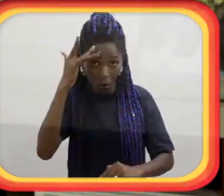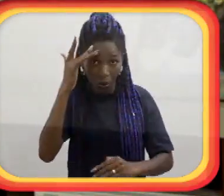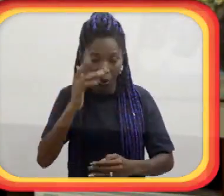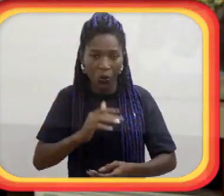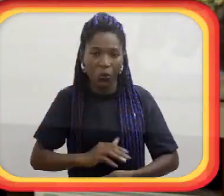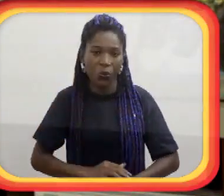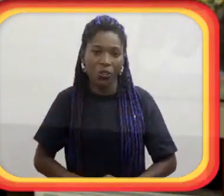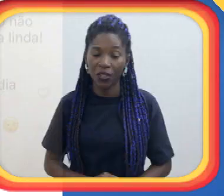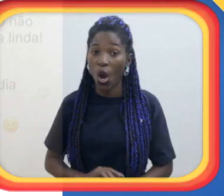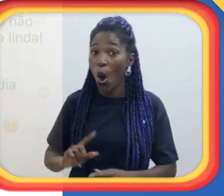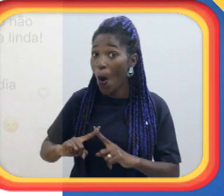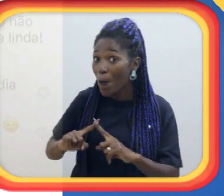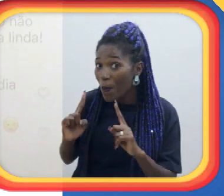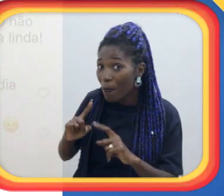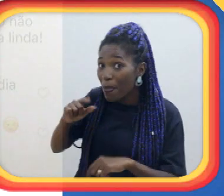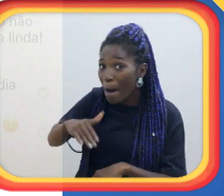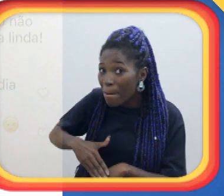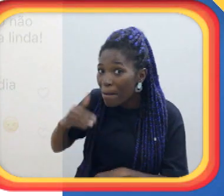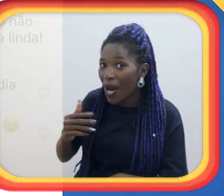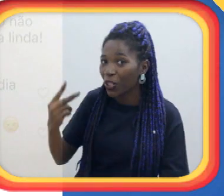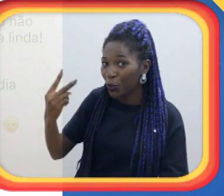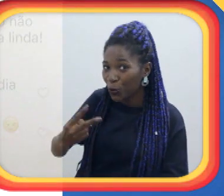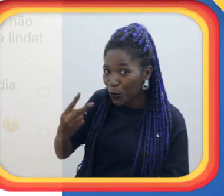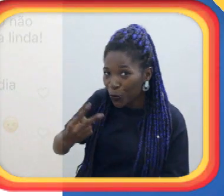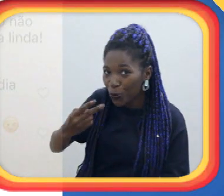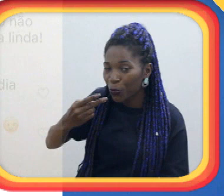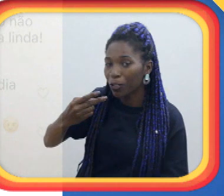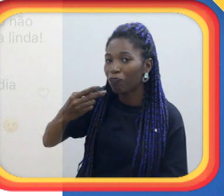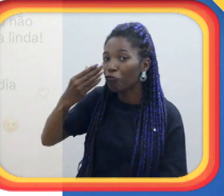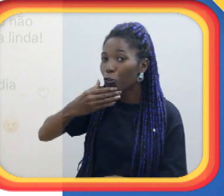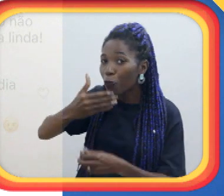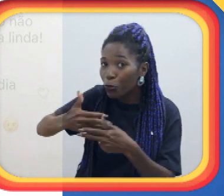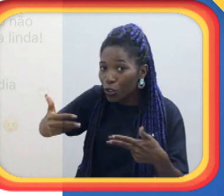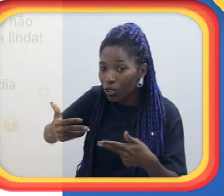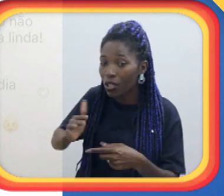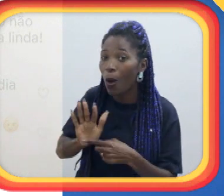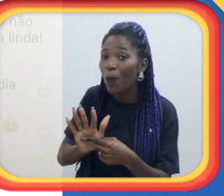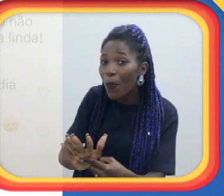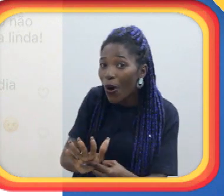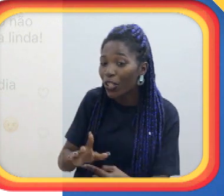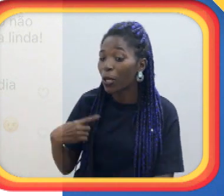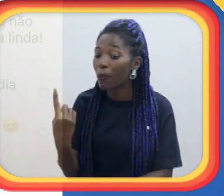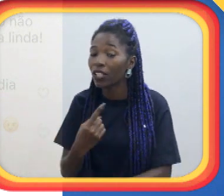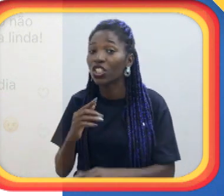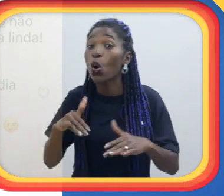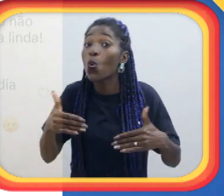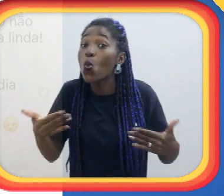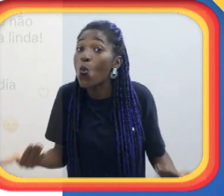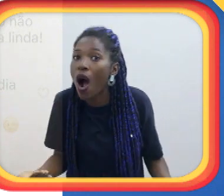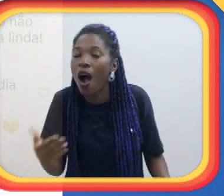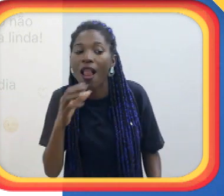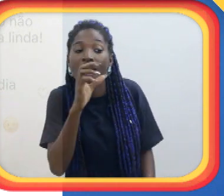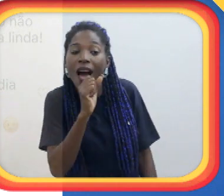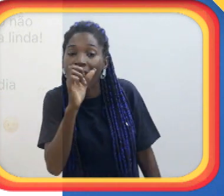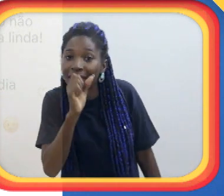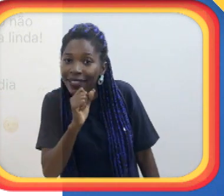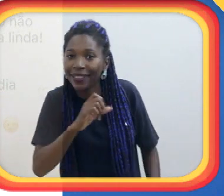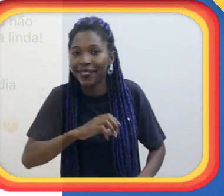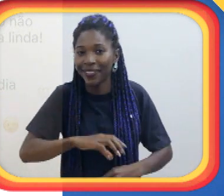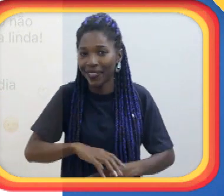para todas as pessoas. Vídeo da página. Mais 2 frutinhas. Diante de 2 desenhos. Mostra pra gente qual que